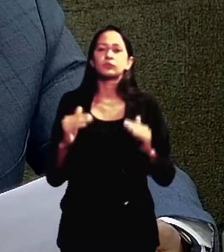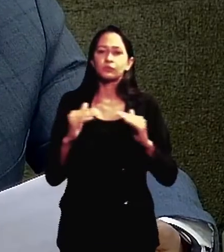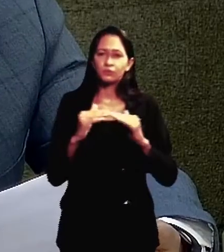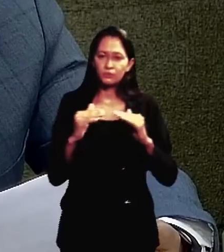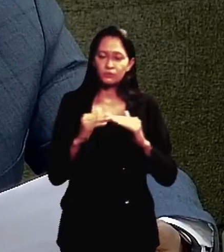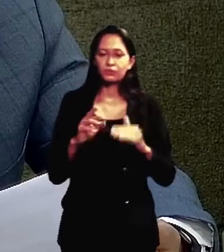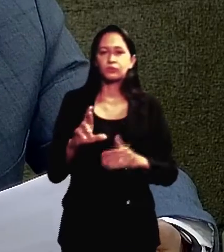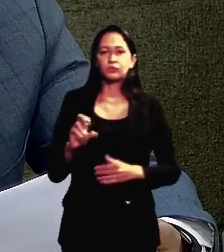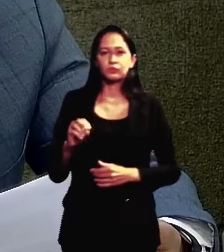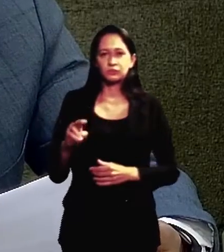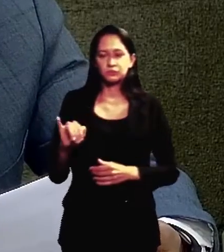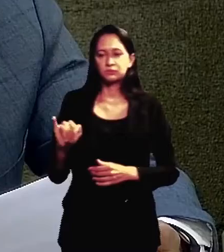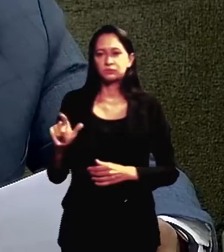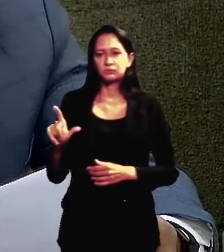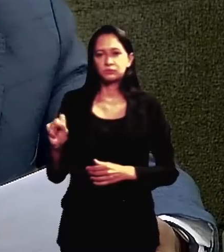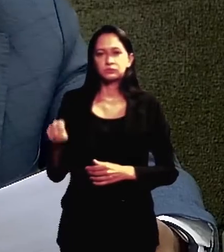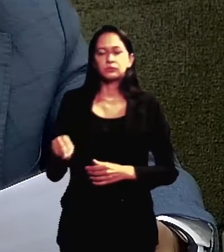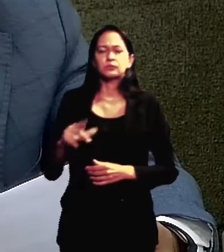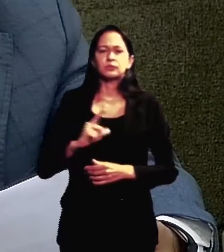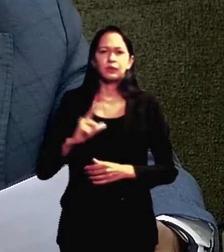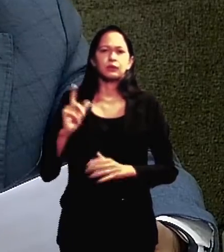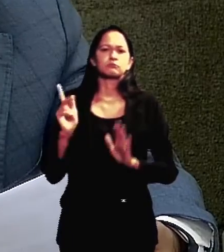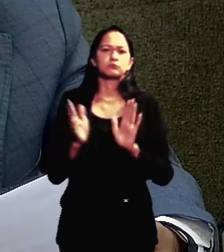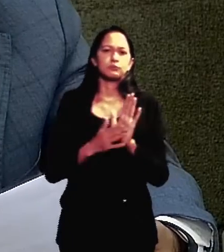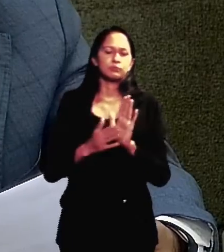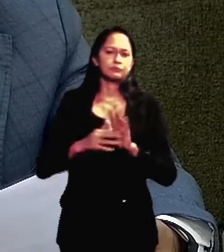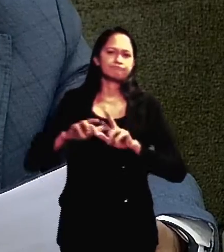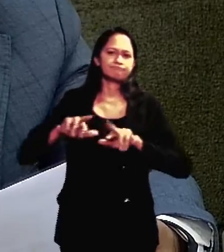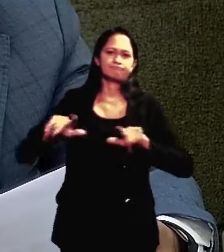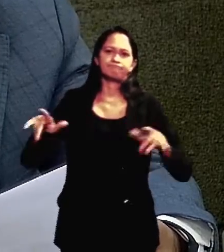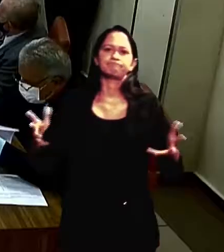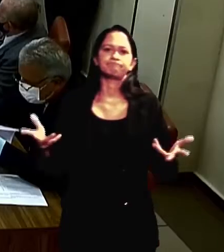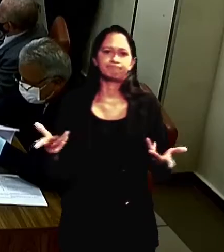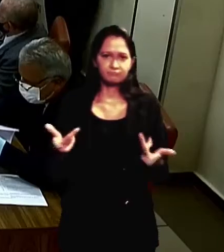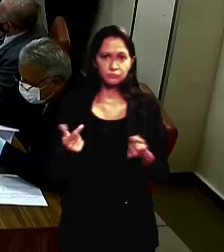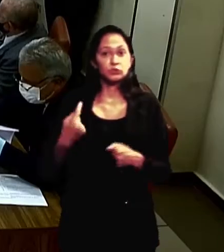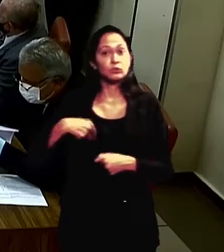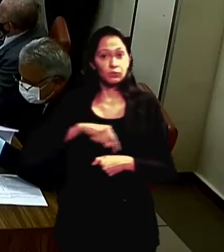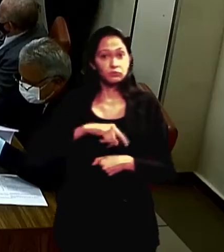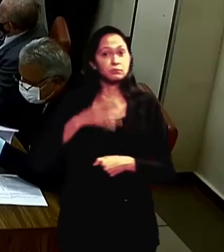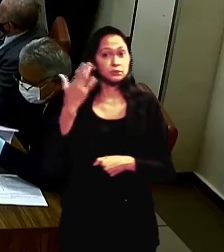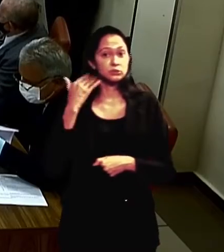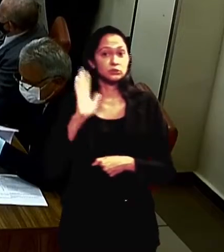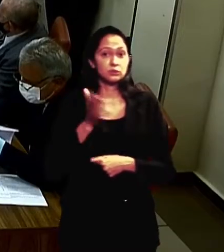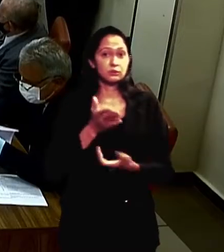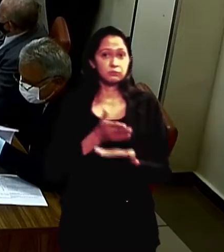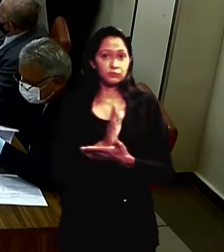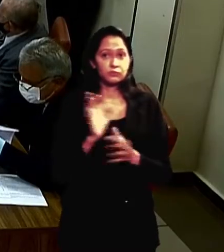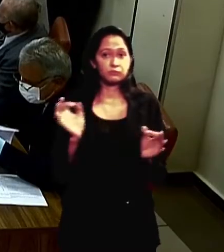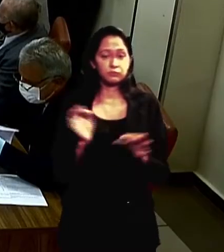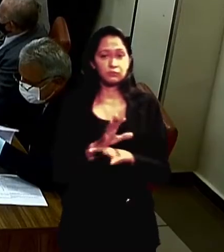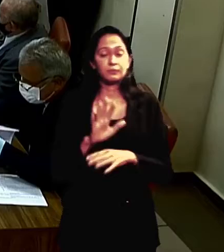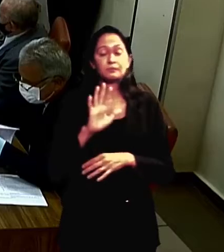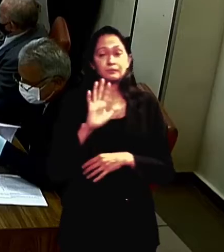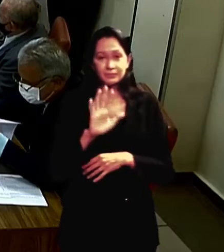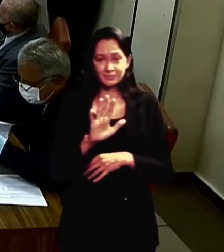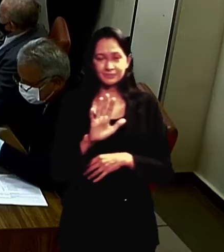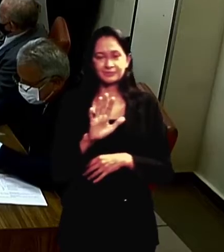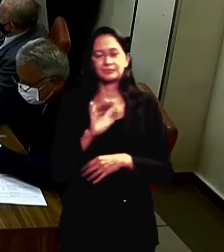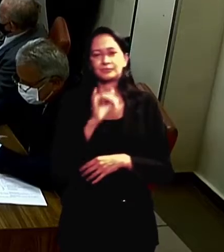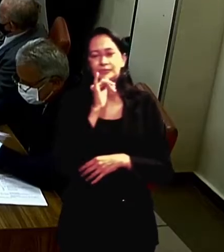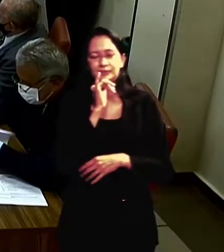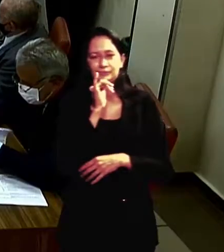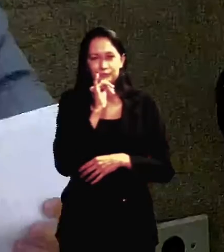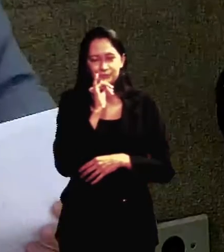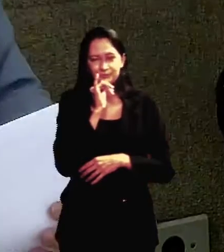Concordo que o vereador Ronilson tem propostas interessantes, que várias já foram, inclusive, aprovadas por essa comissão, mas na medida em que